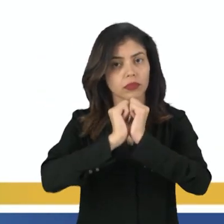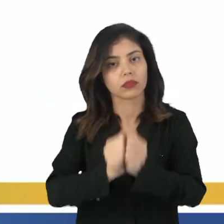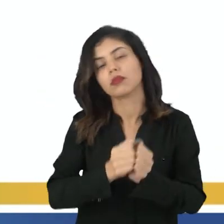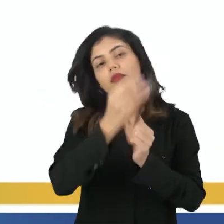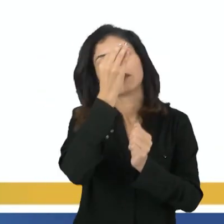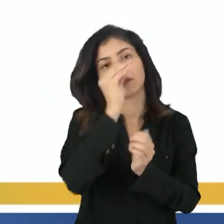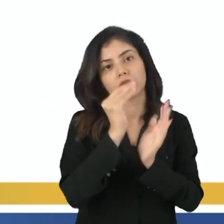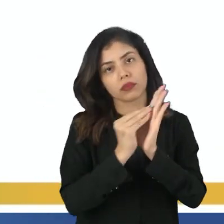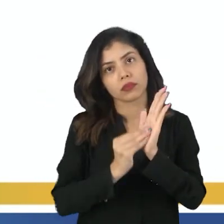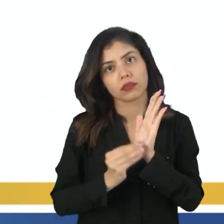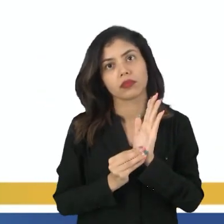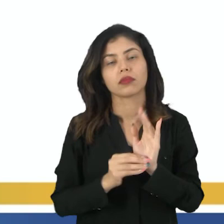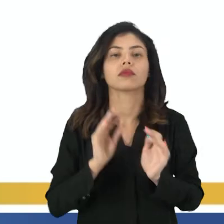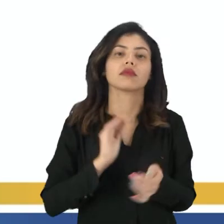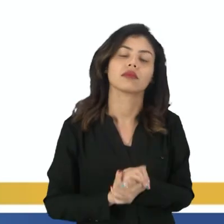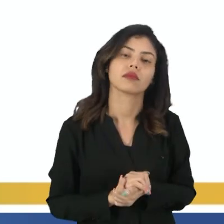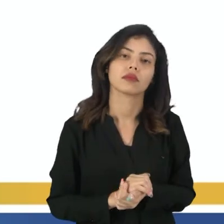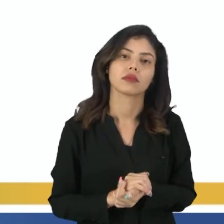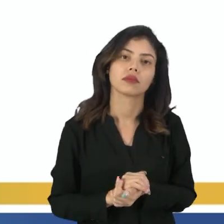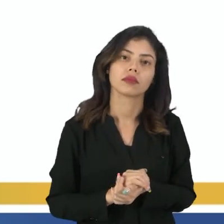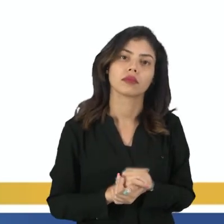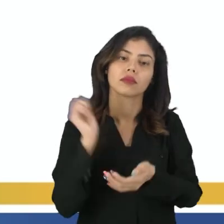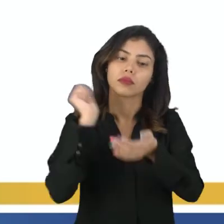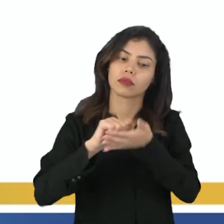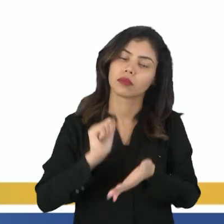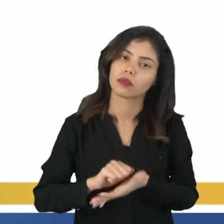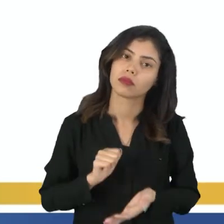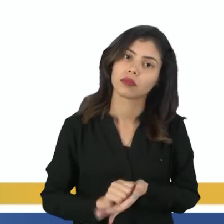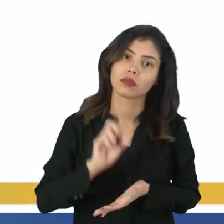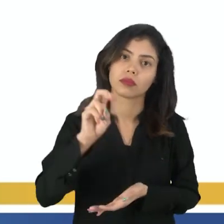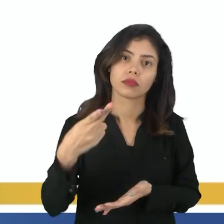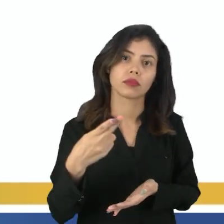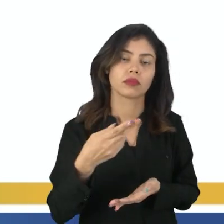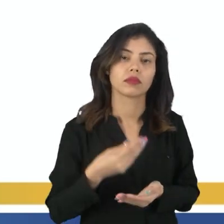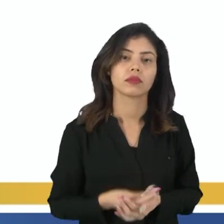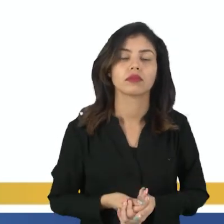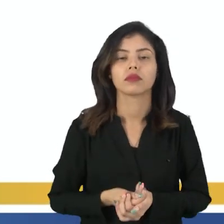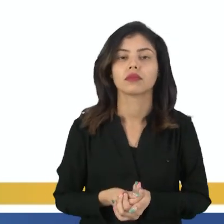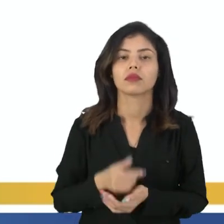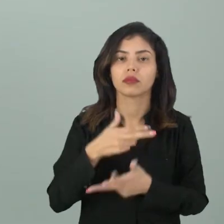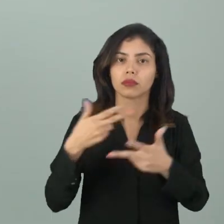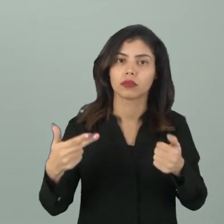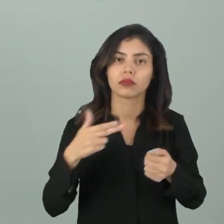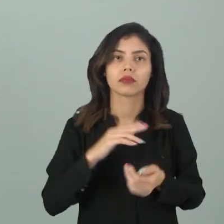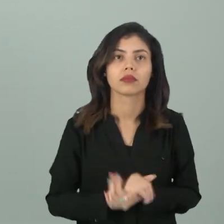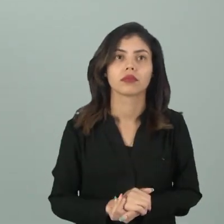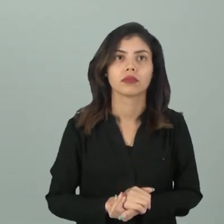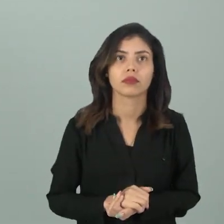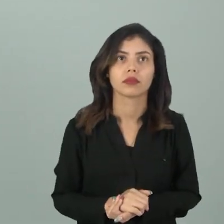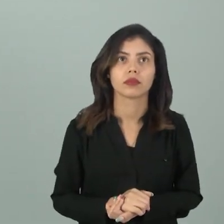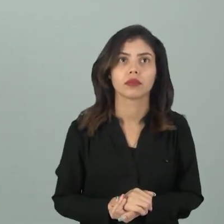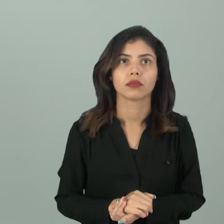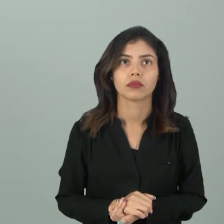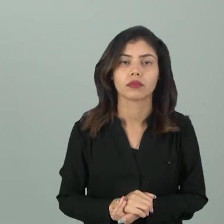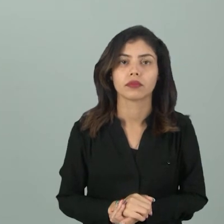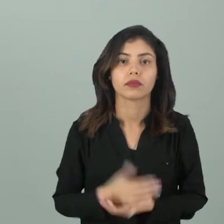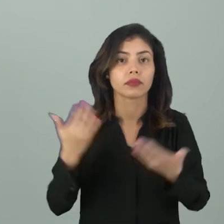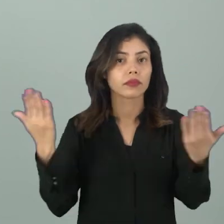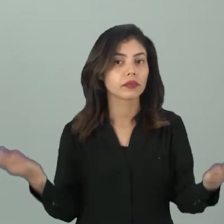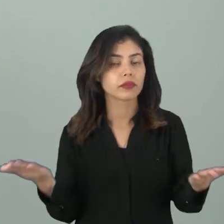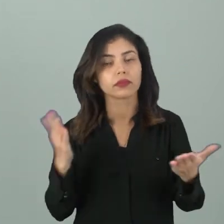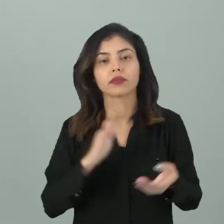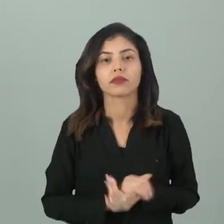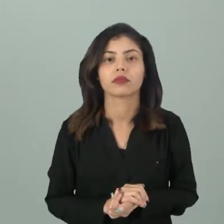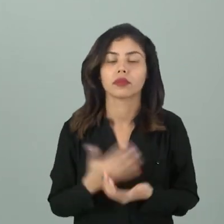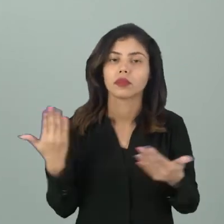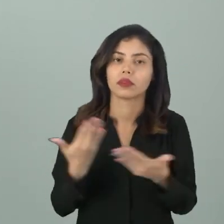desses dados, seja ele relatório ou outro documento oficial. Tudo bem? Então,